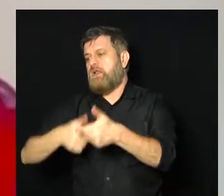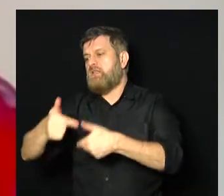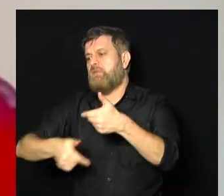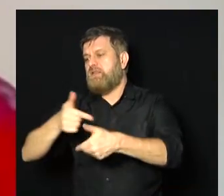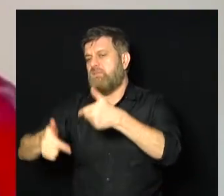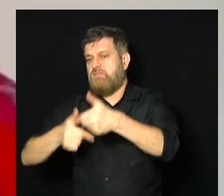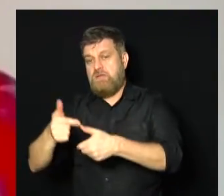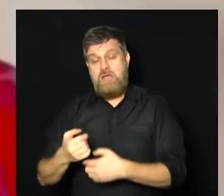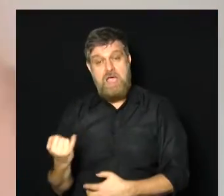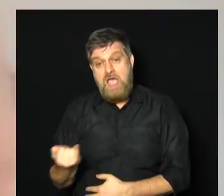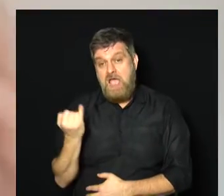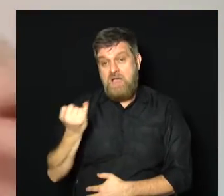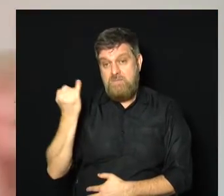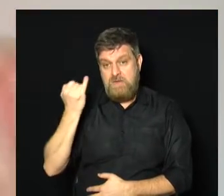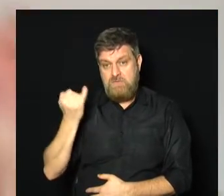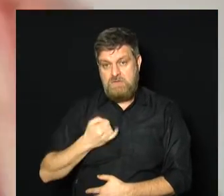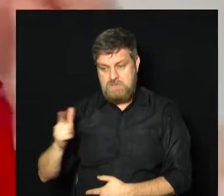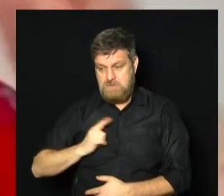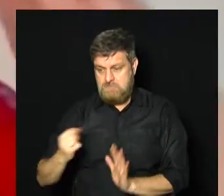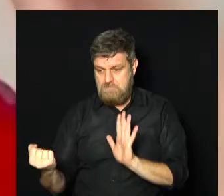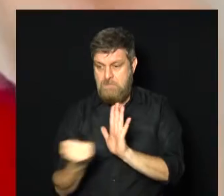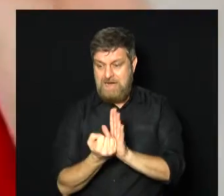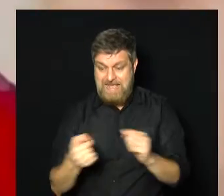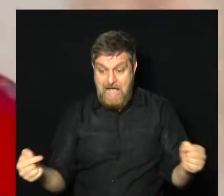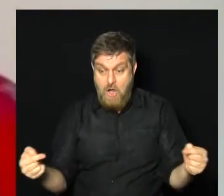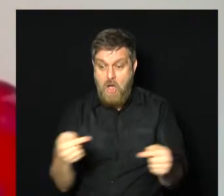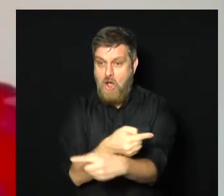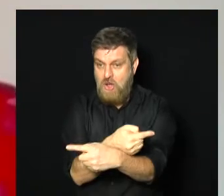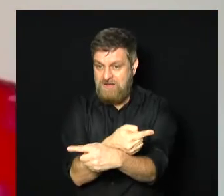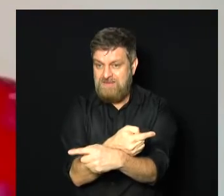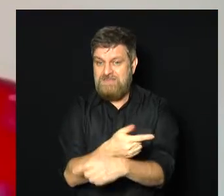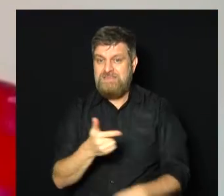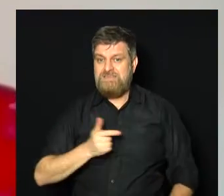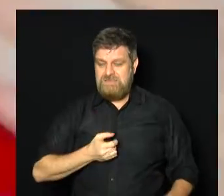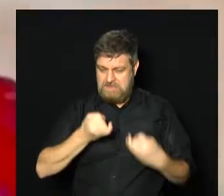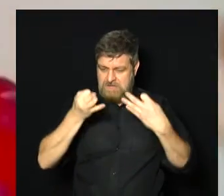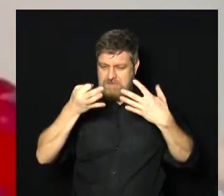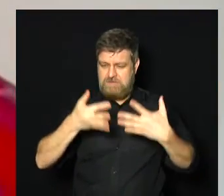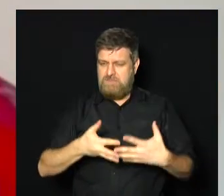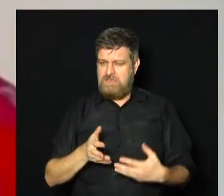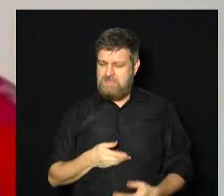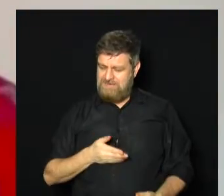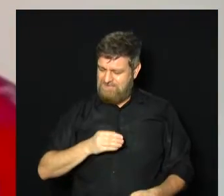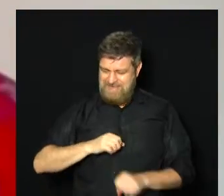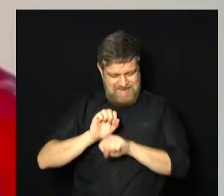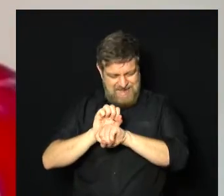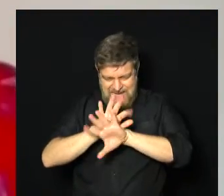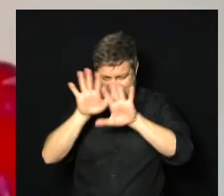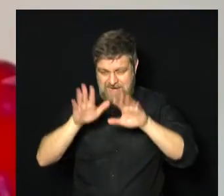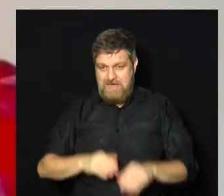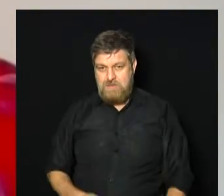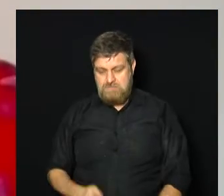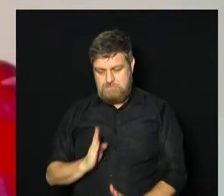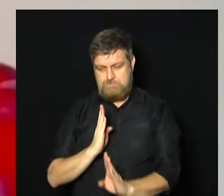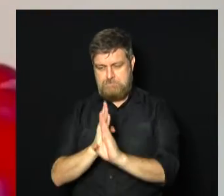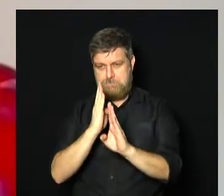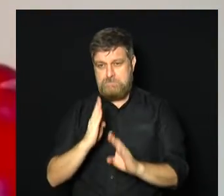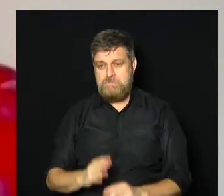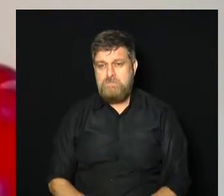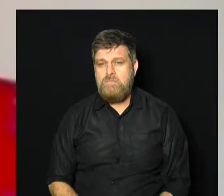bem importante marcar essa contradição, né? Ela explica muita coisa, assim, ela quer dizer muita coisa. Mas